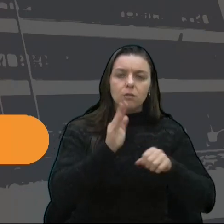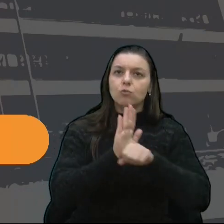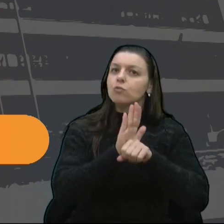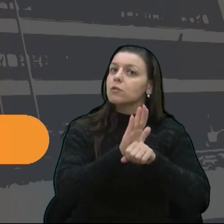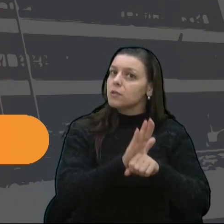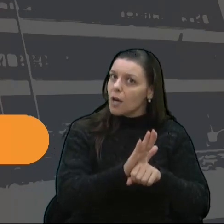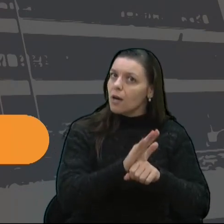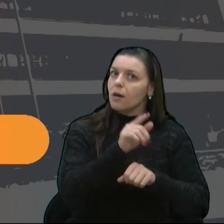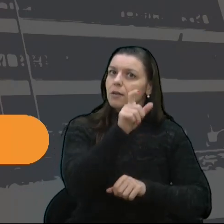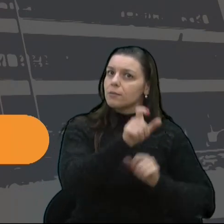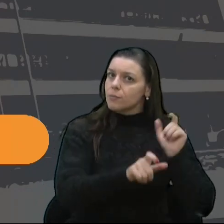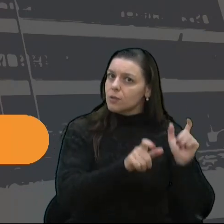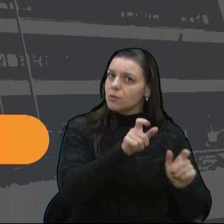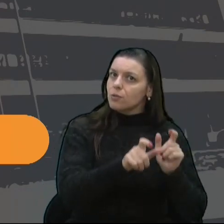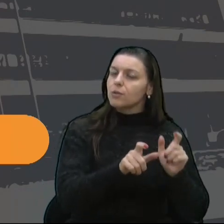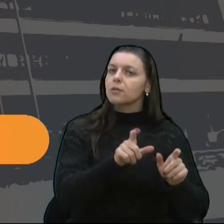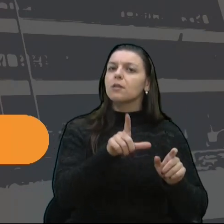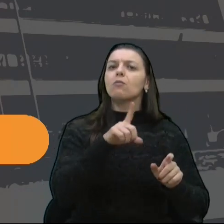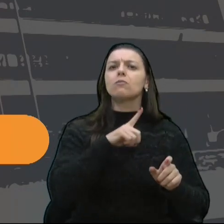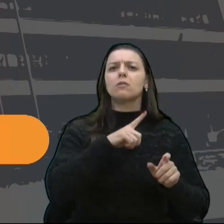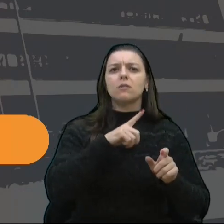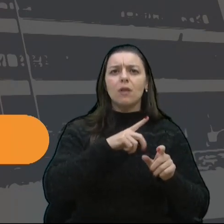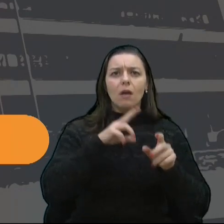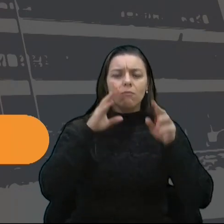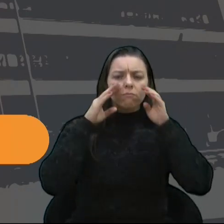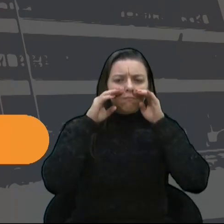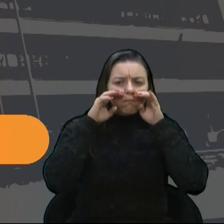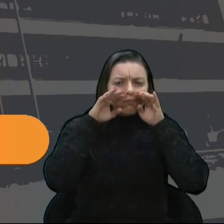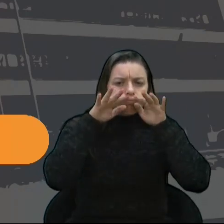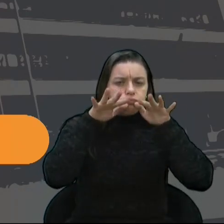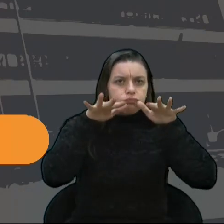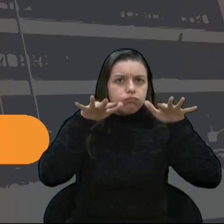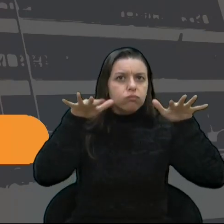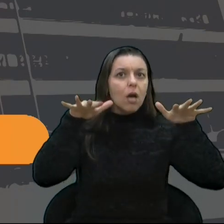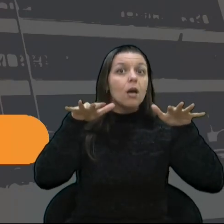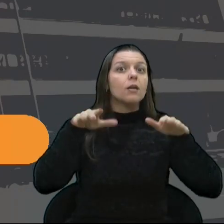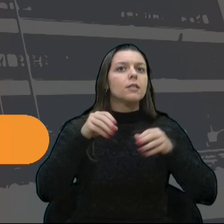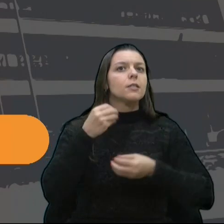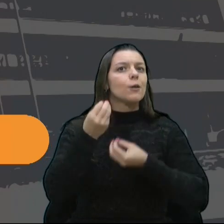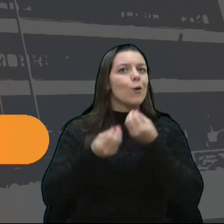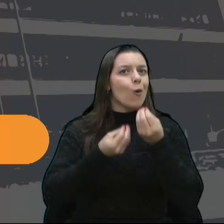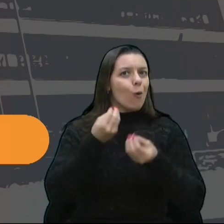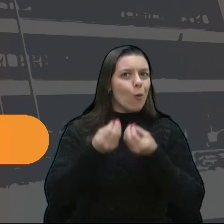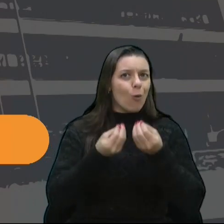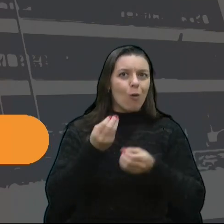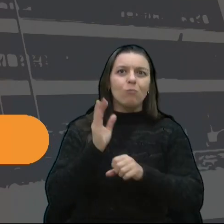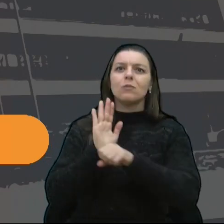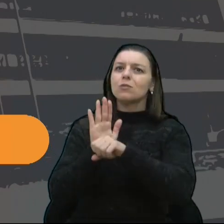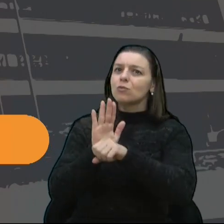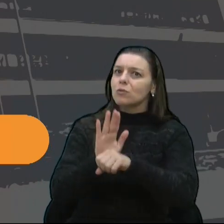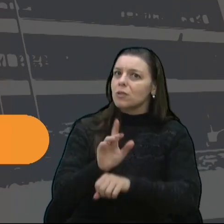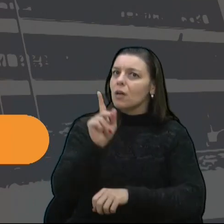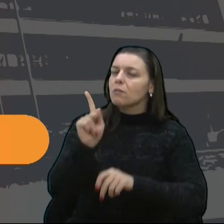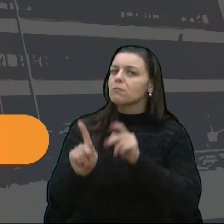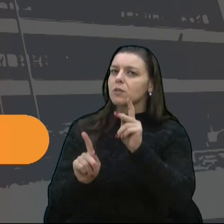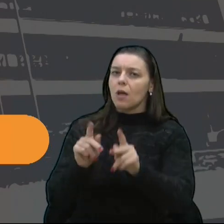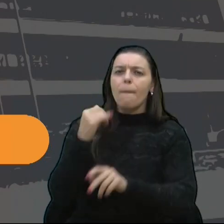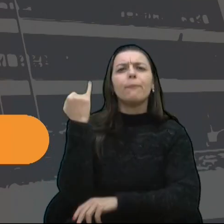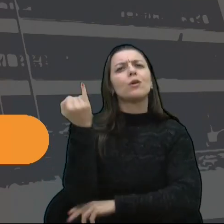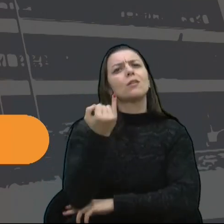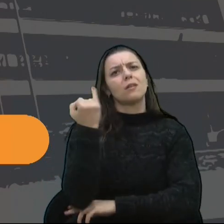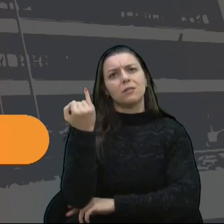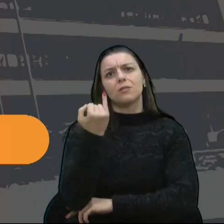de comunicação também que estão vindo com uma visão ainda maior do que a gente tem hoje. Então, isso é muito